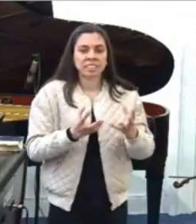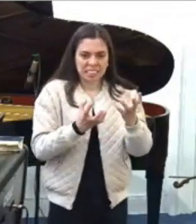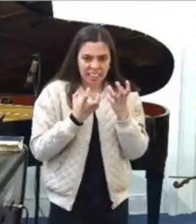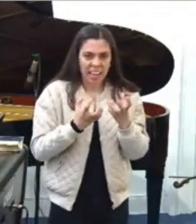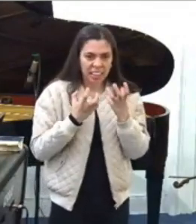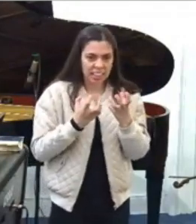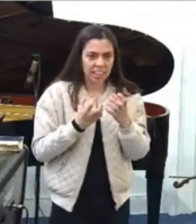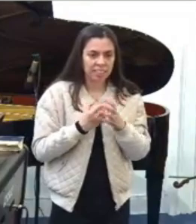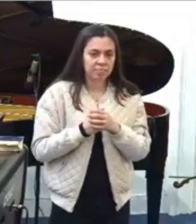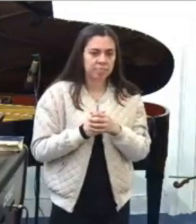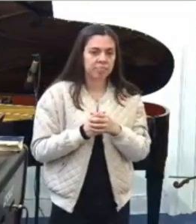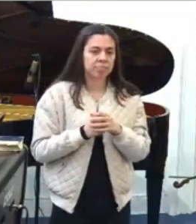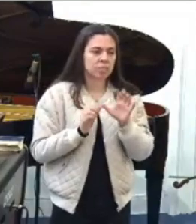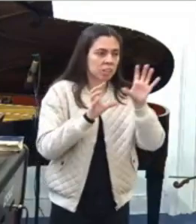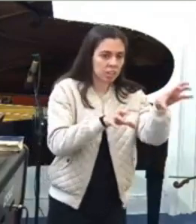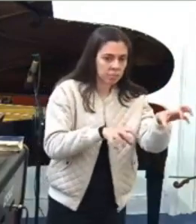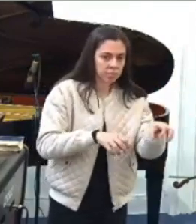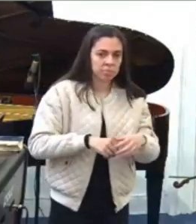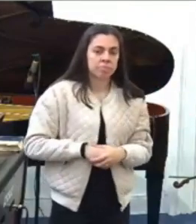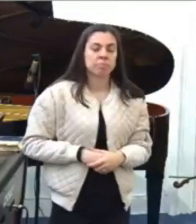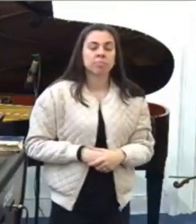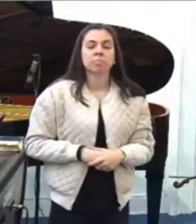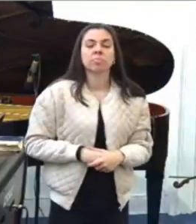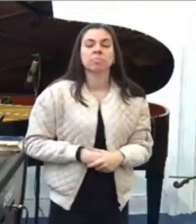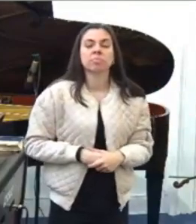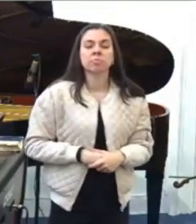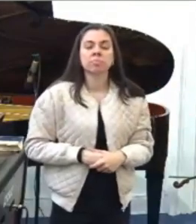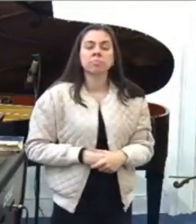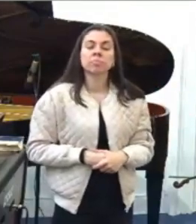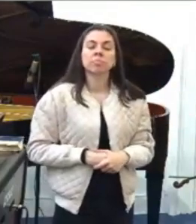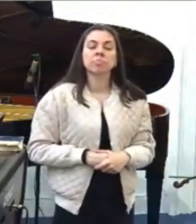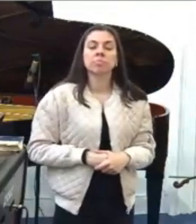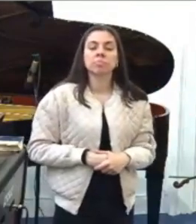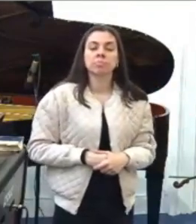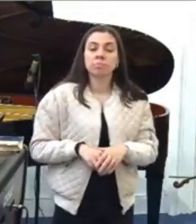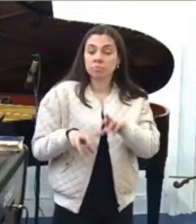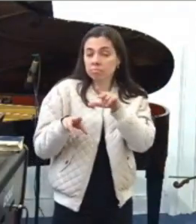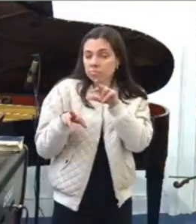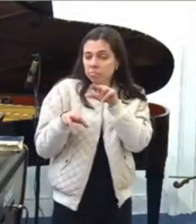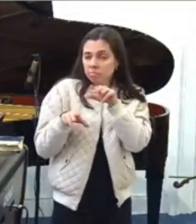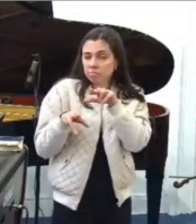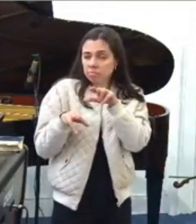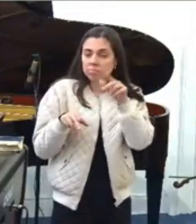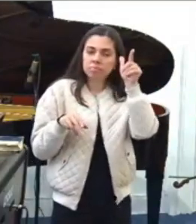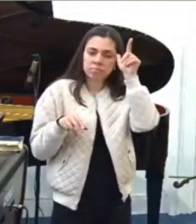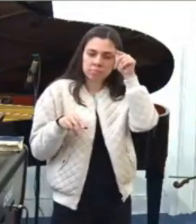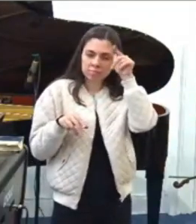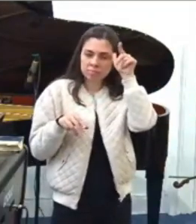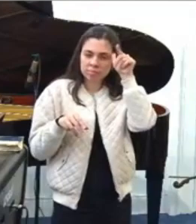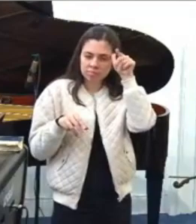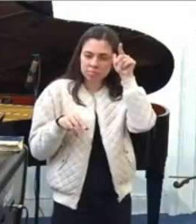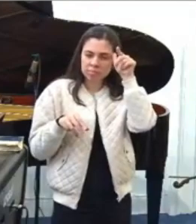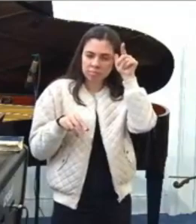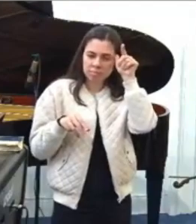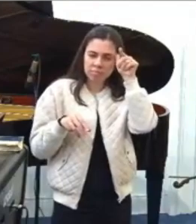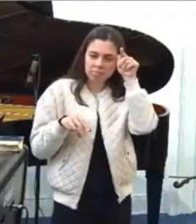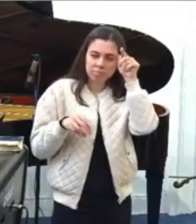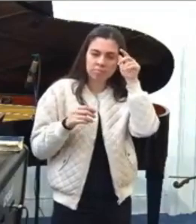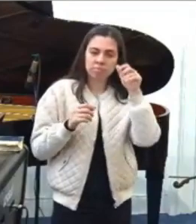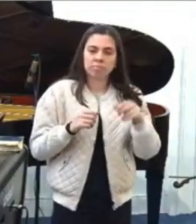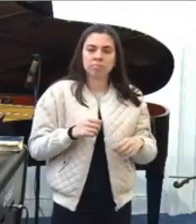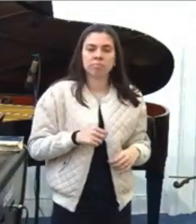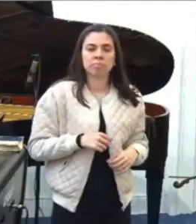que puder para trazer dano à igreja de Deus. Os nossos irmãos que estão em